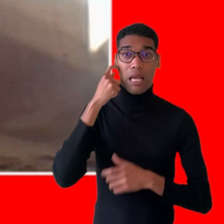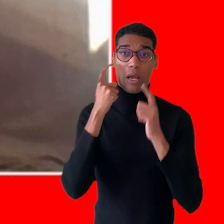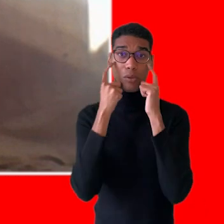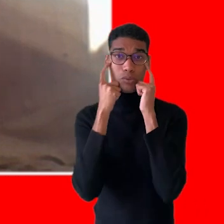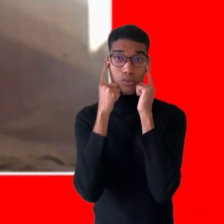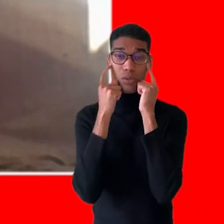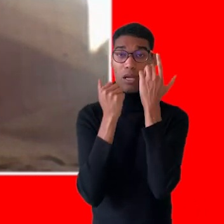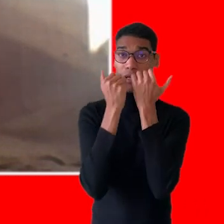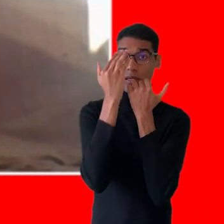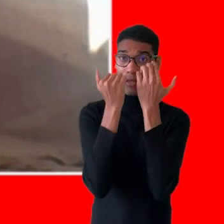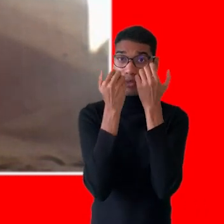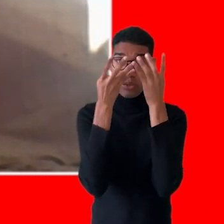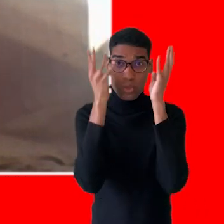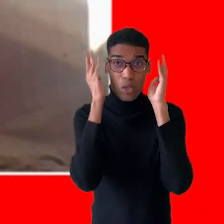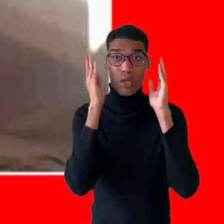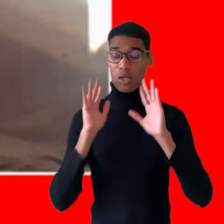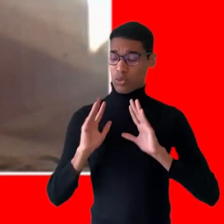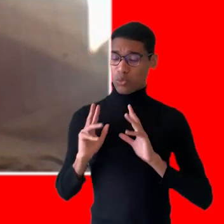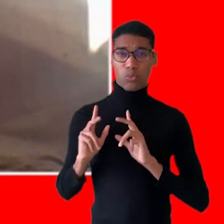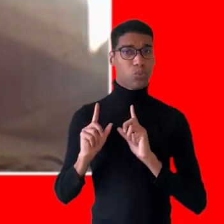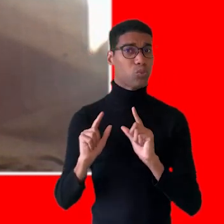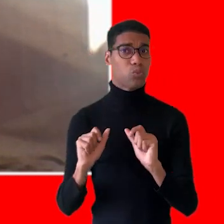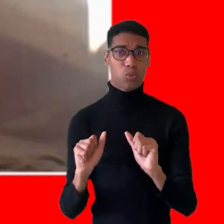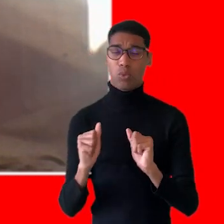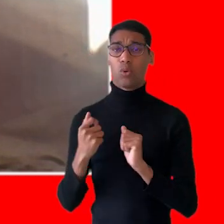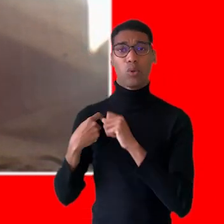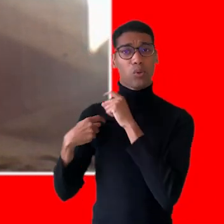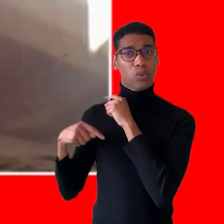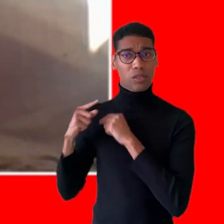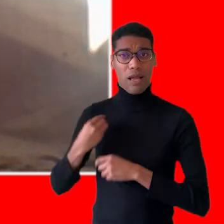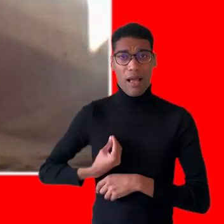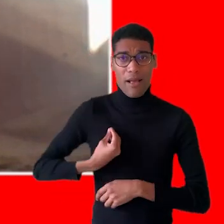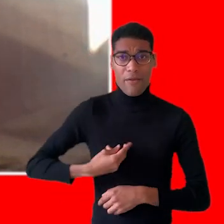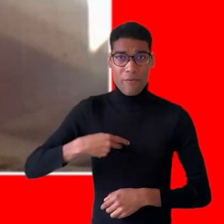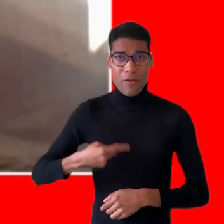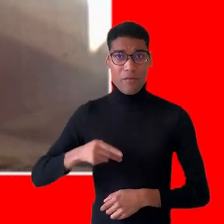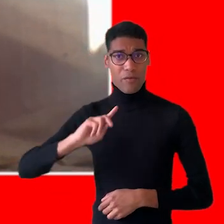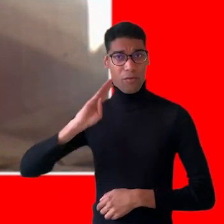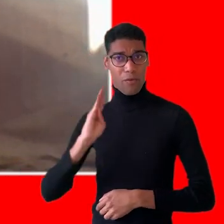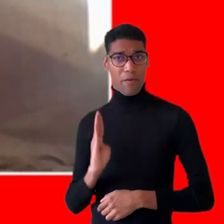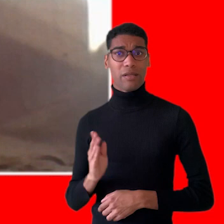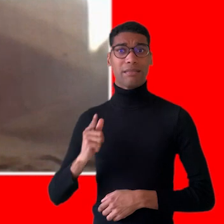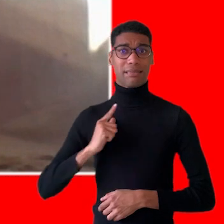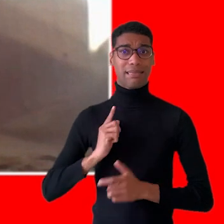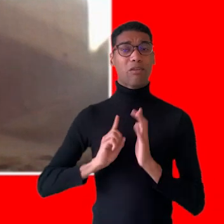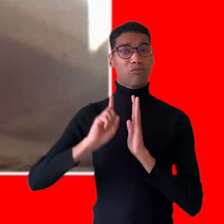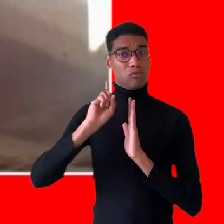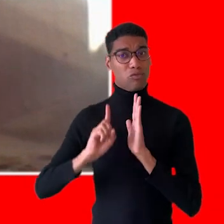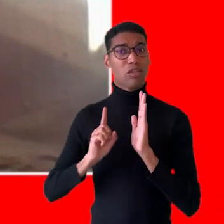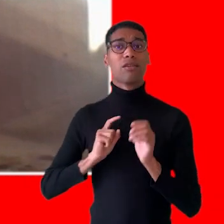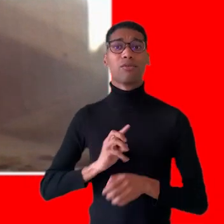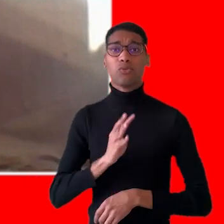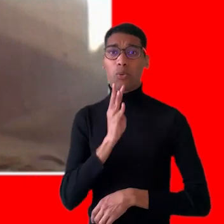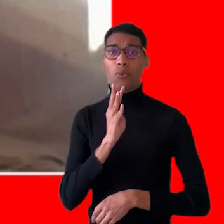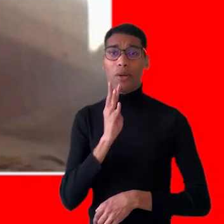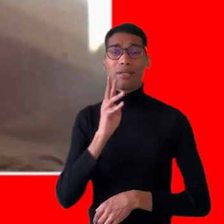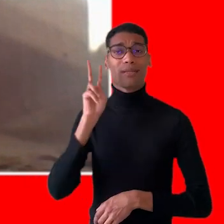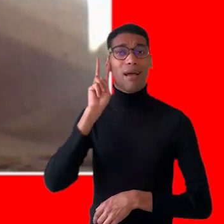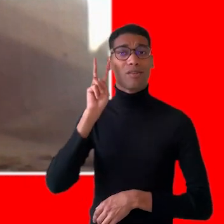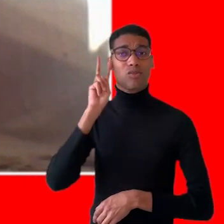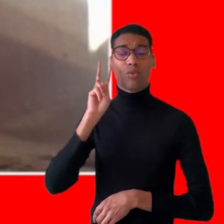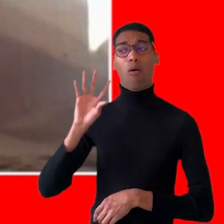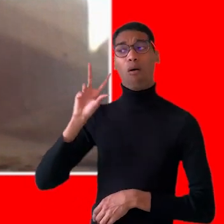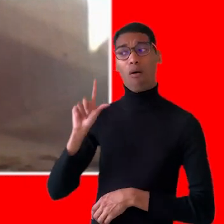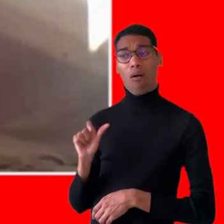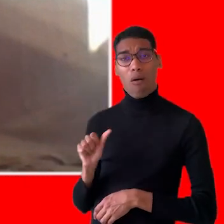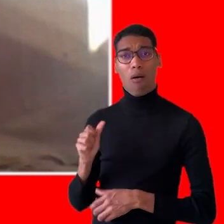orientais, indígenas, de todas as origens que vivem no Brasil, eles têm direito a conhecerem as